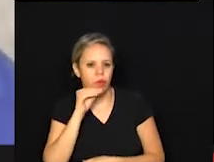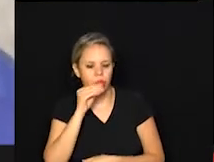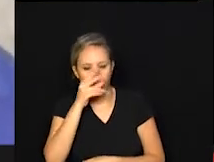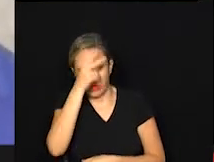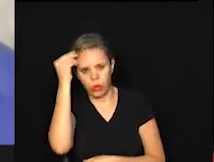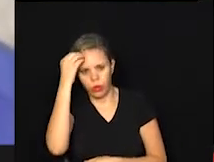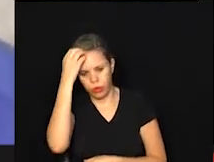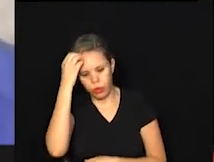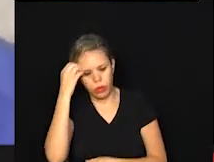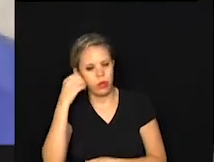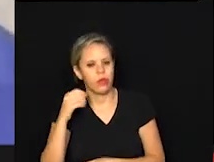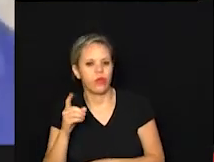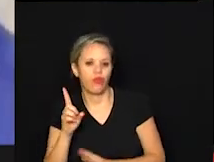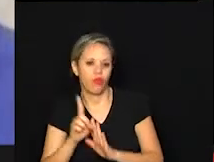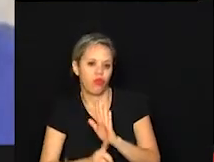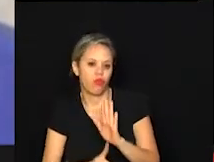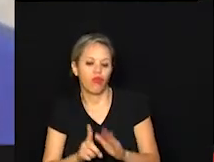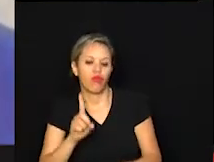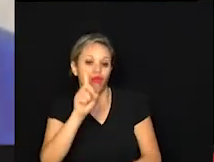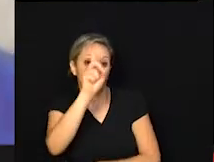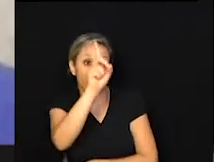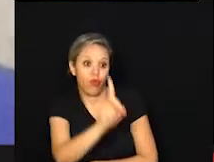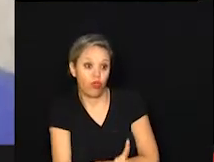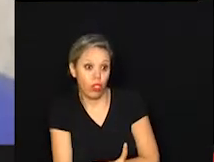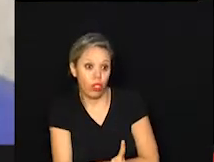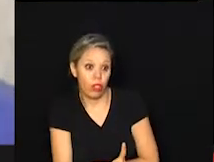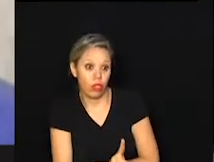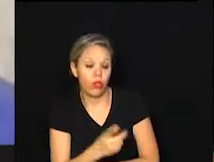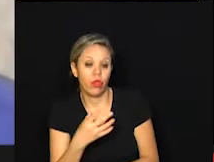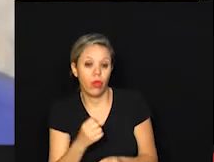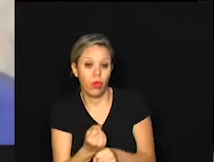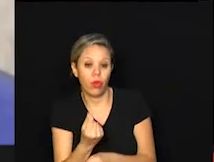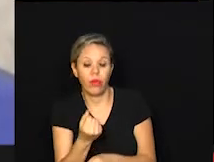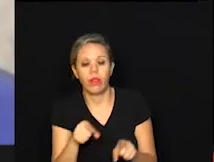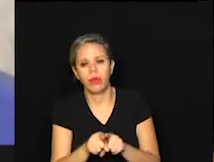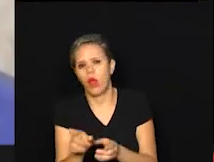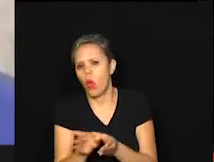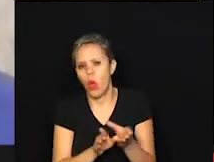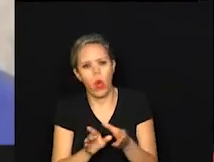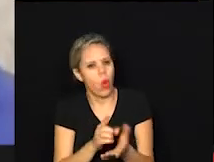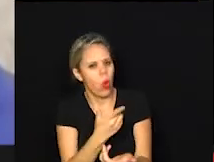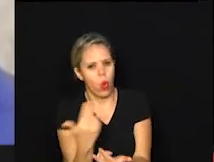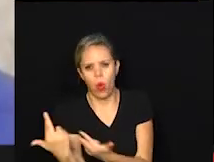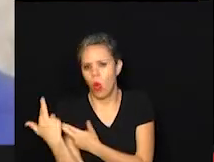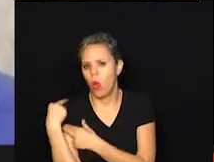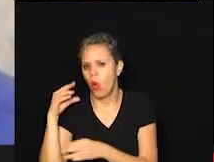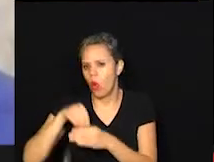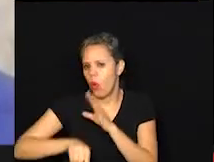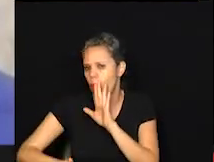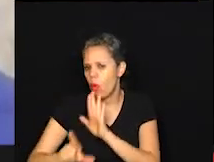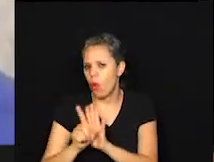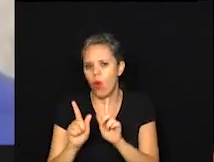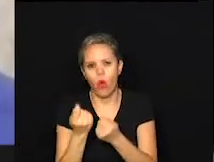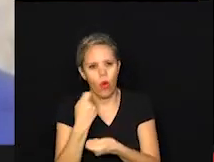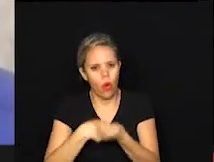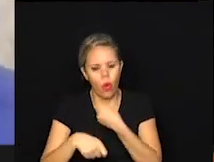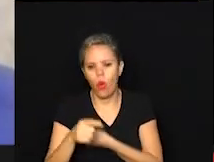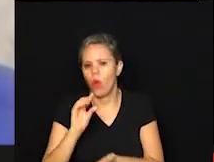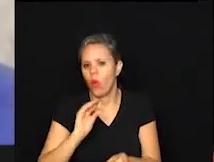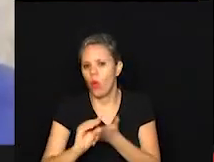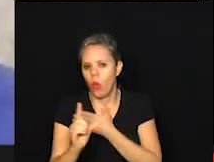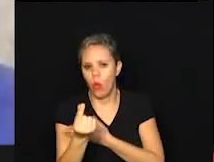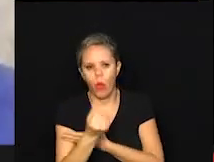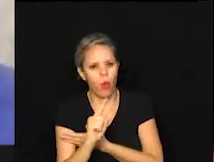assina com o diretor financeiro. O conselho, ele não tem respaldo legal para fazer gestão do fundo. E